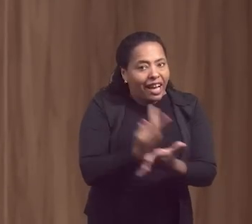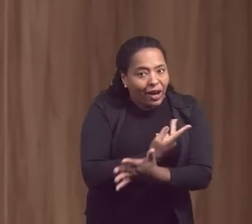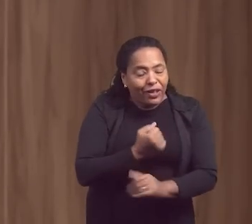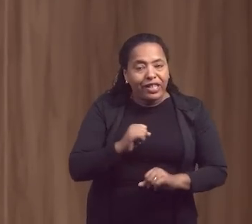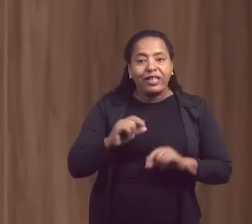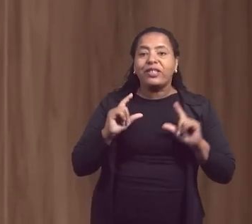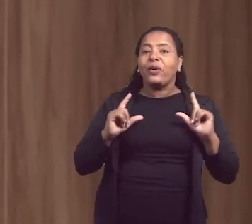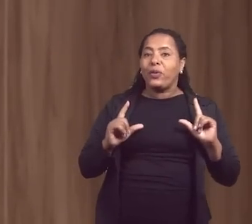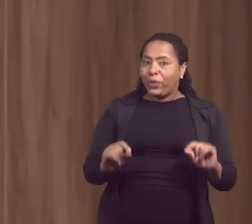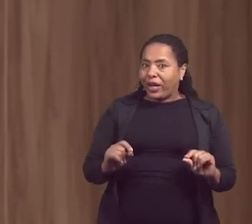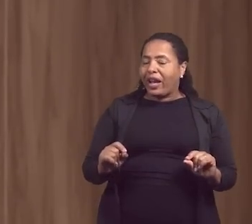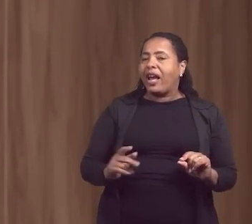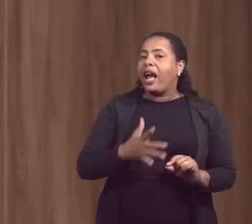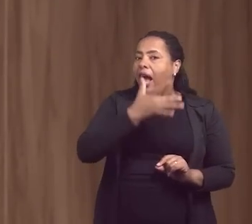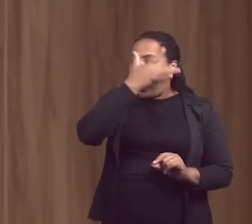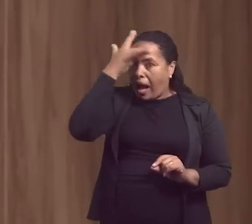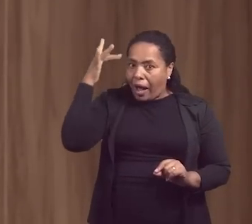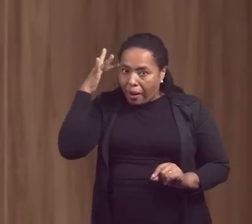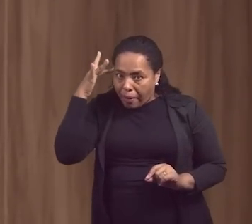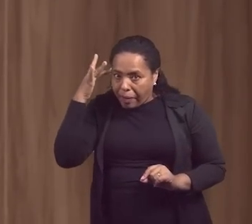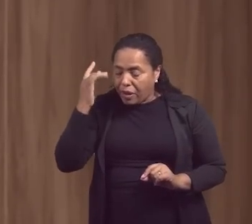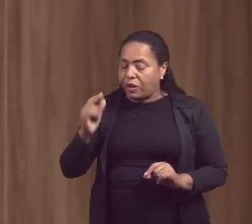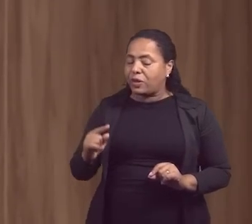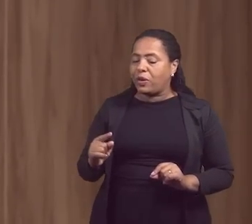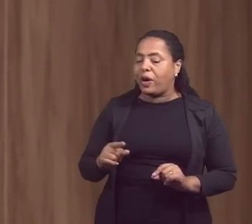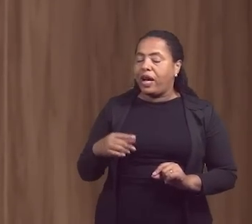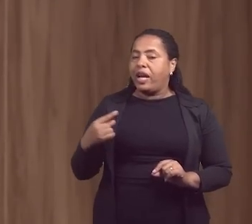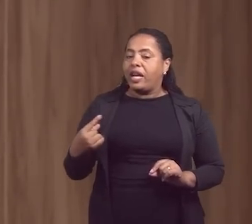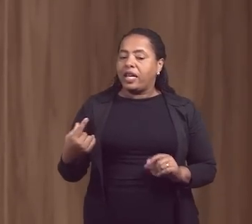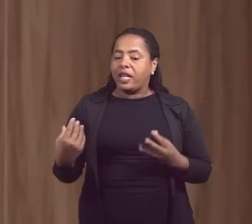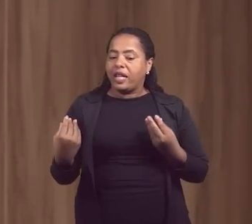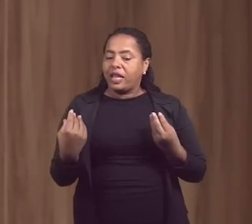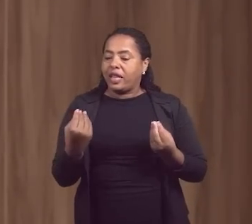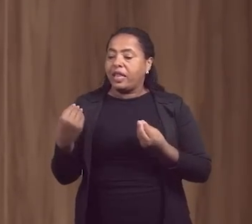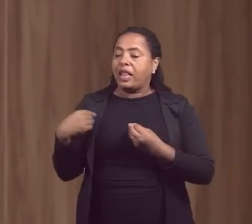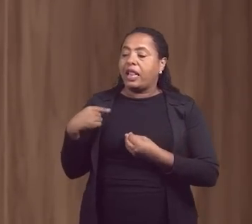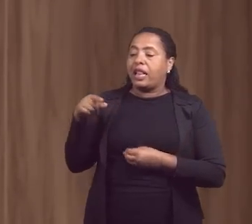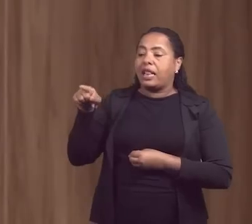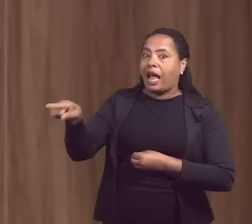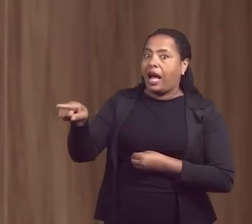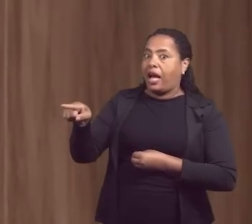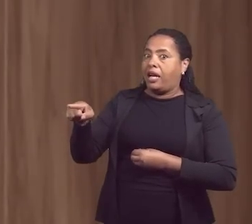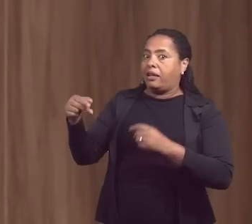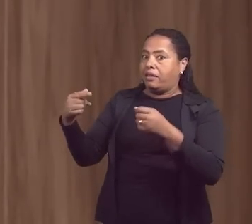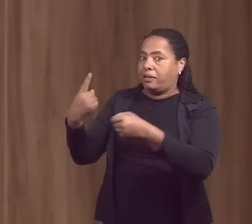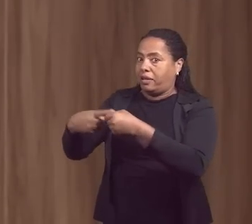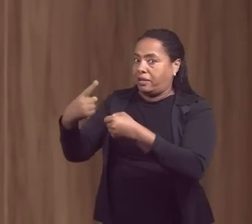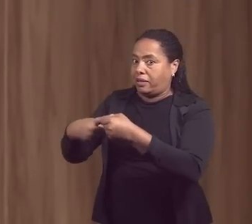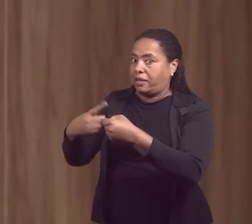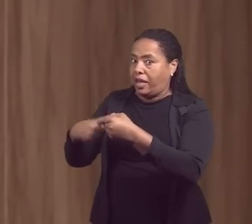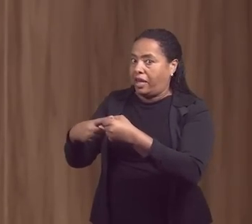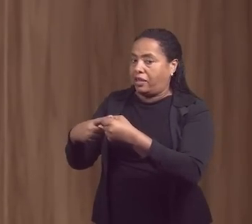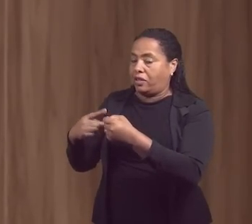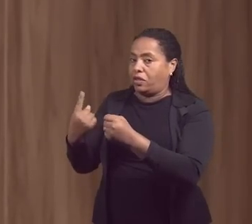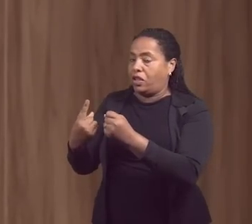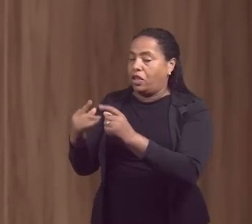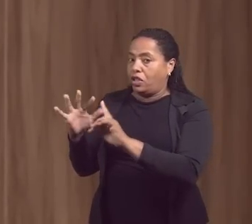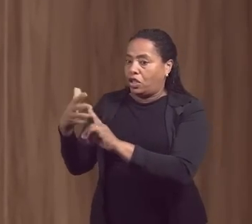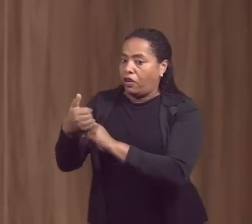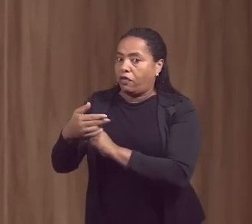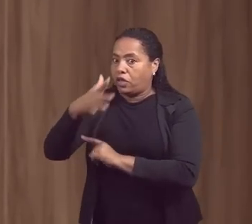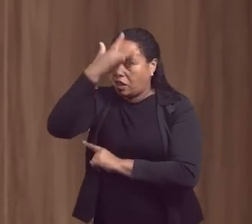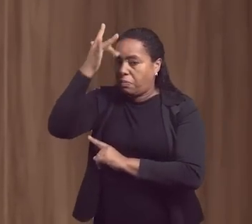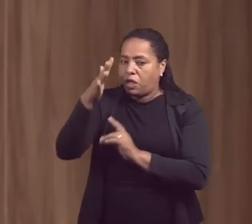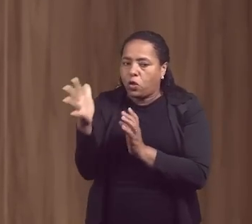foi dado guarida para ele na cidade de refúgio, porque ele cometeu um homicídio, mas era culposo,